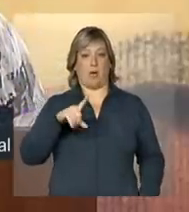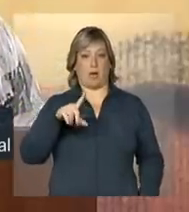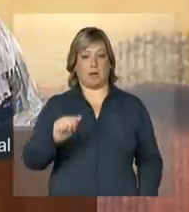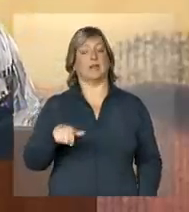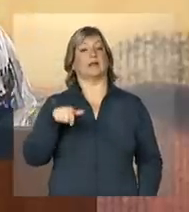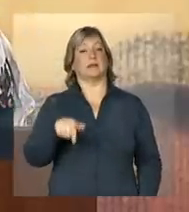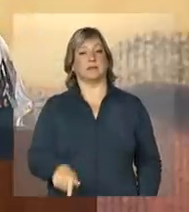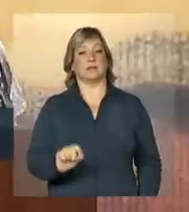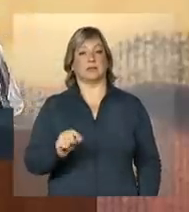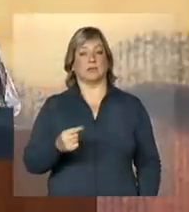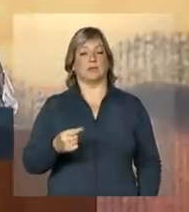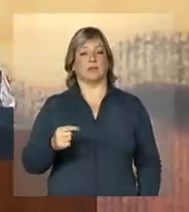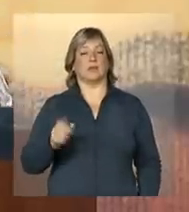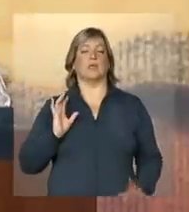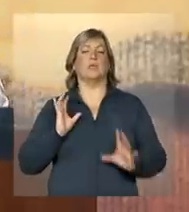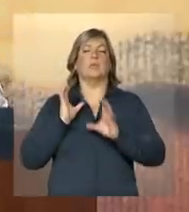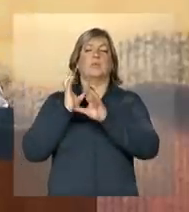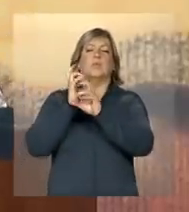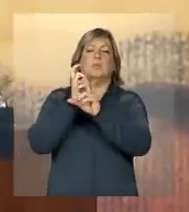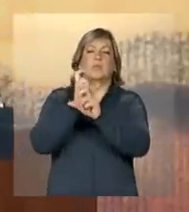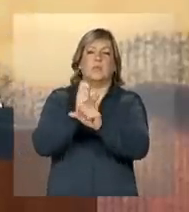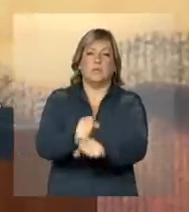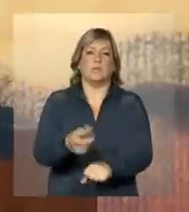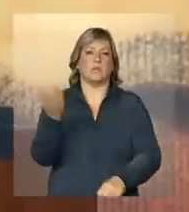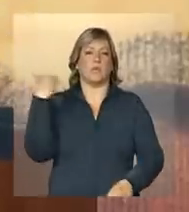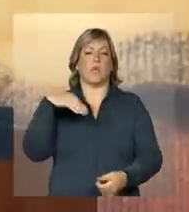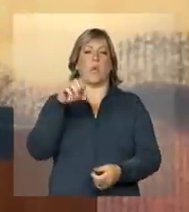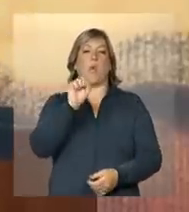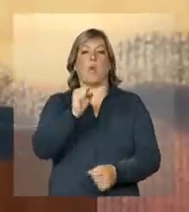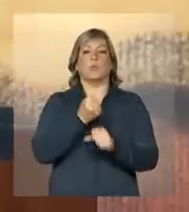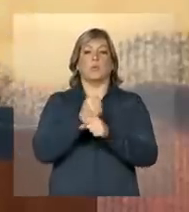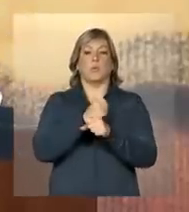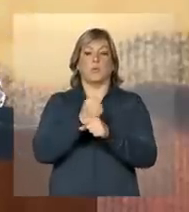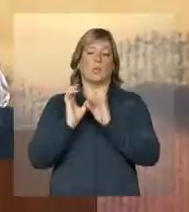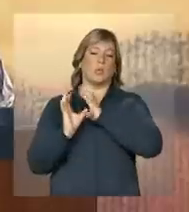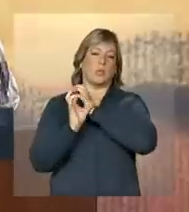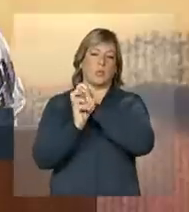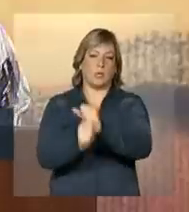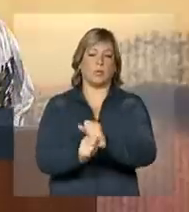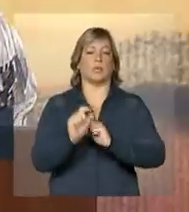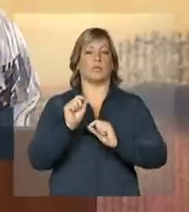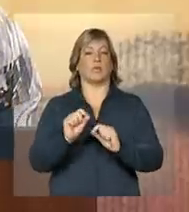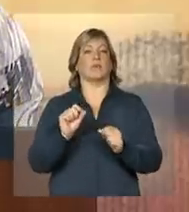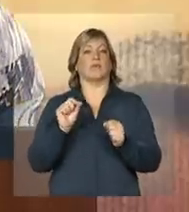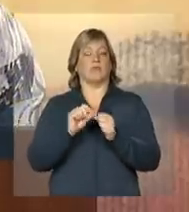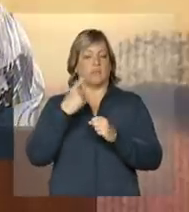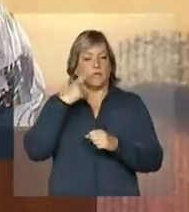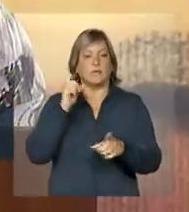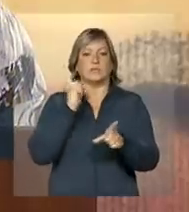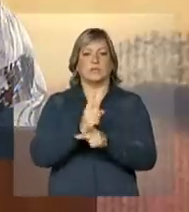que foram ao longo desses 8 anos certificadas